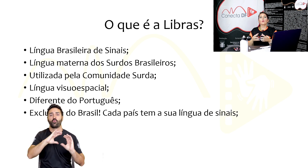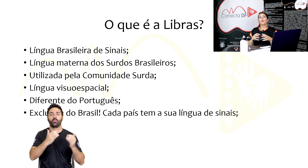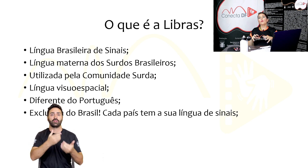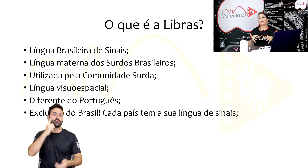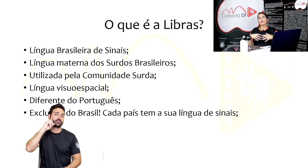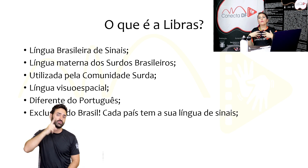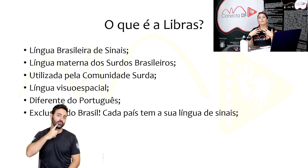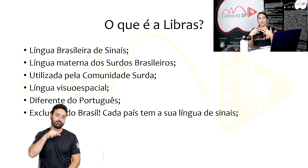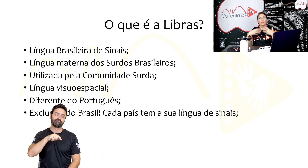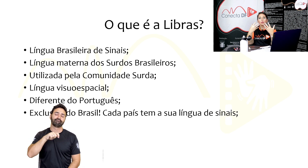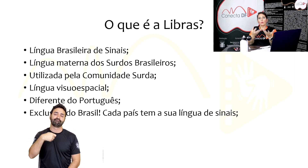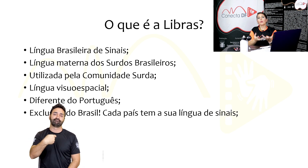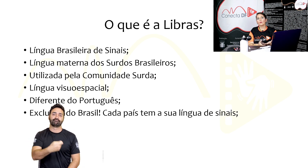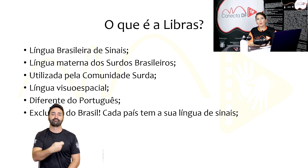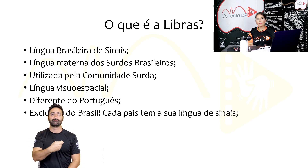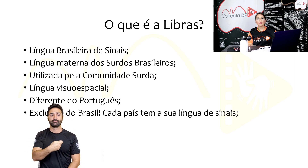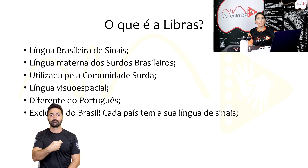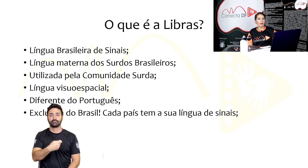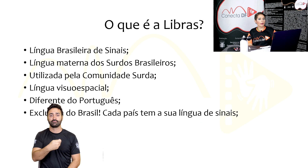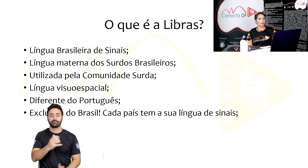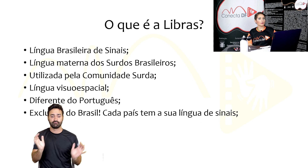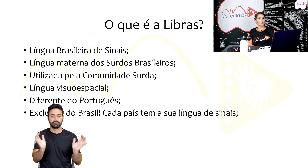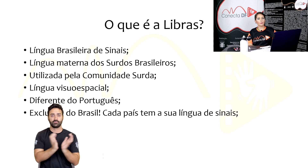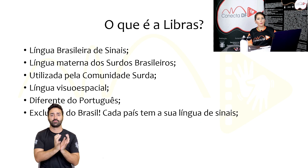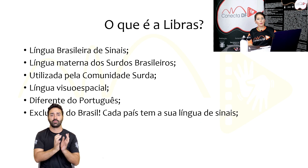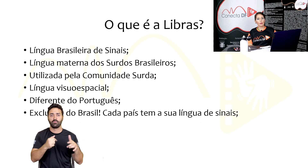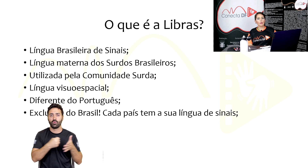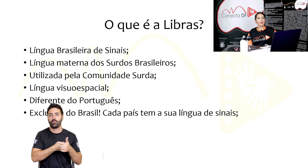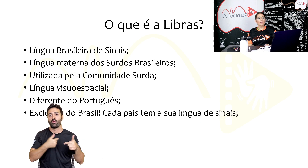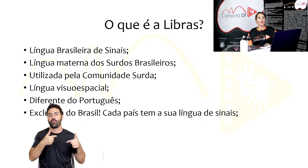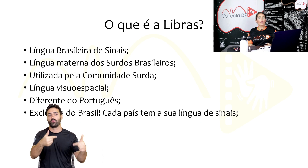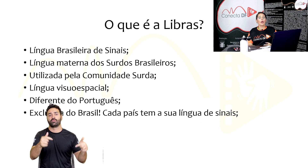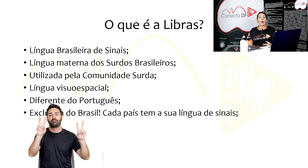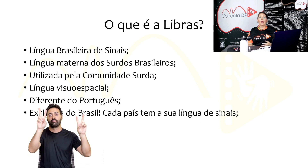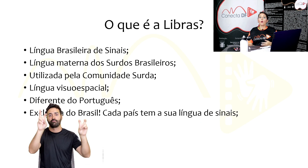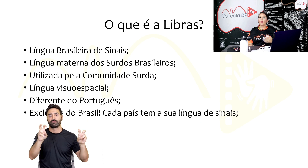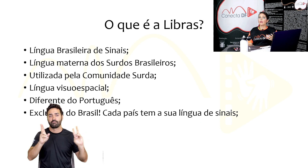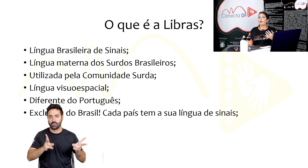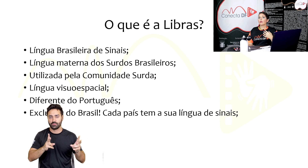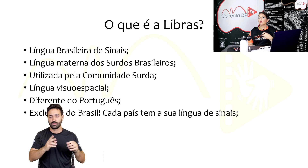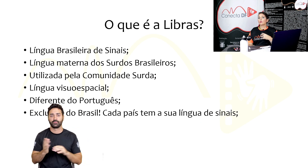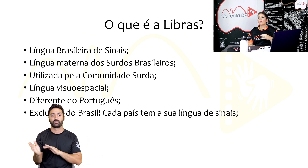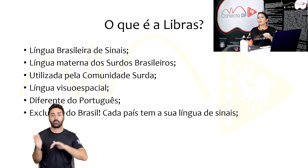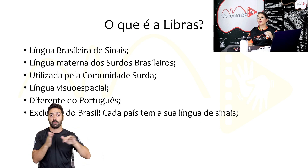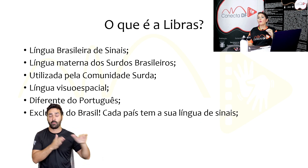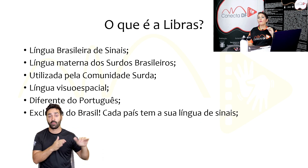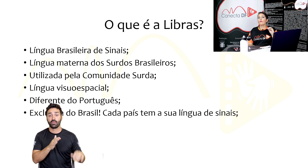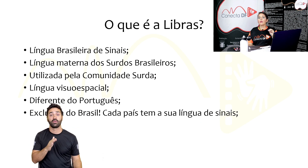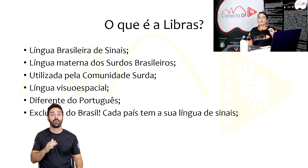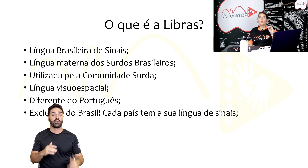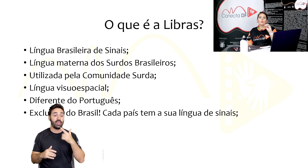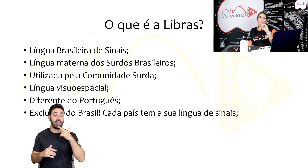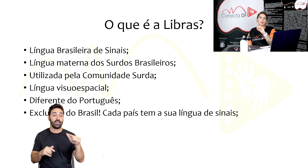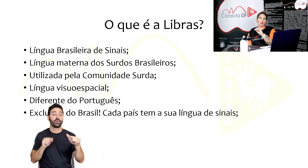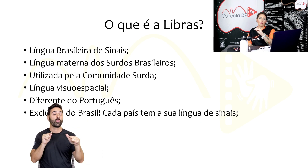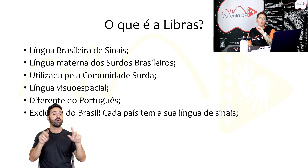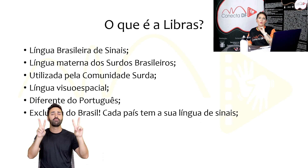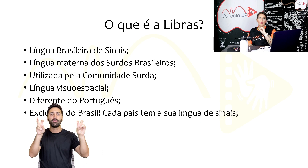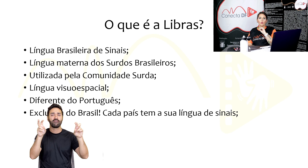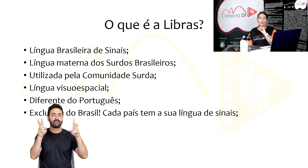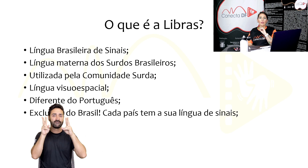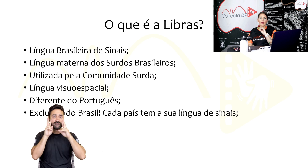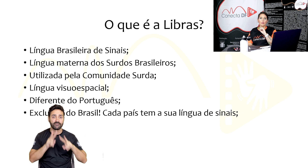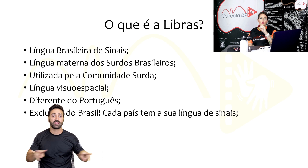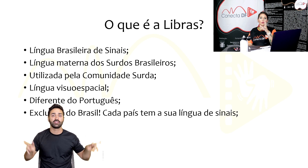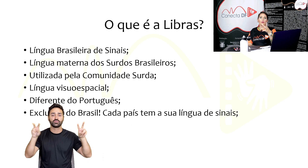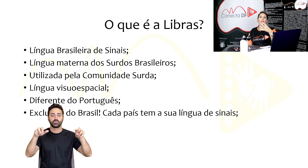naquele grupo e que lutam pelos mesmos ideais. Ela é uma língua que a gente chama de língua visoespacial.